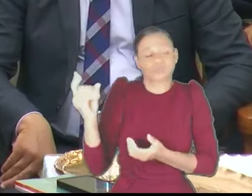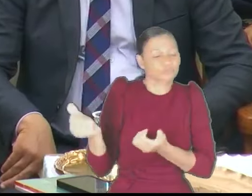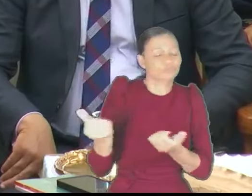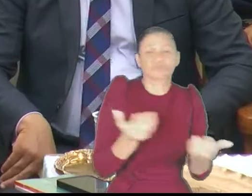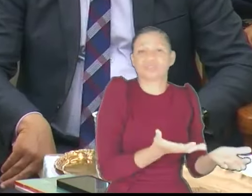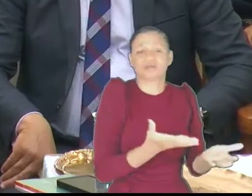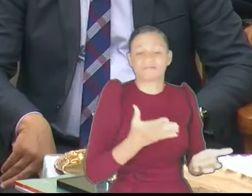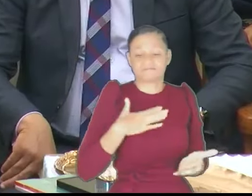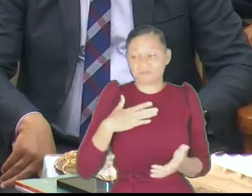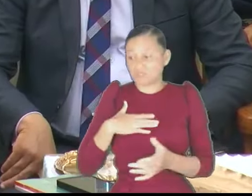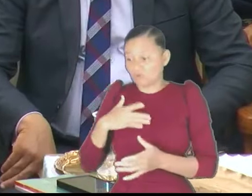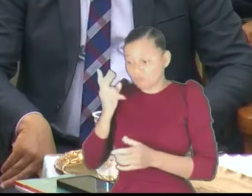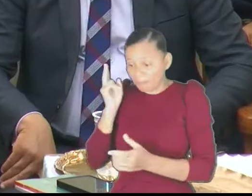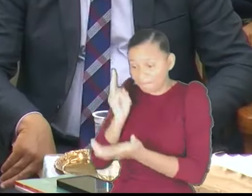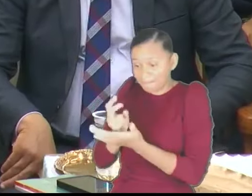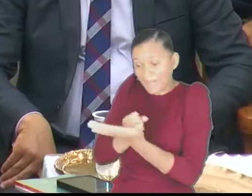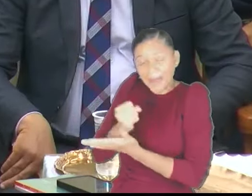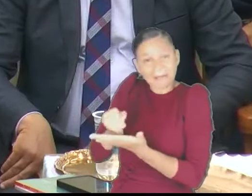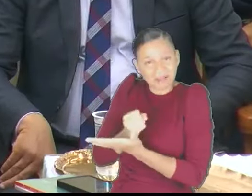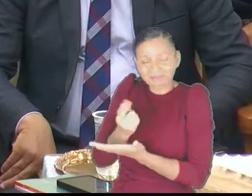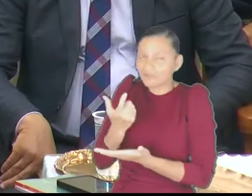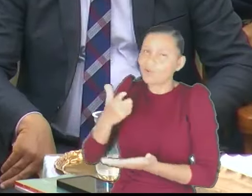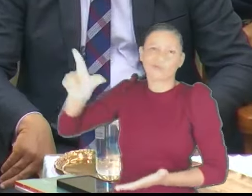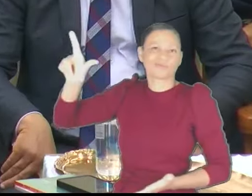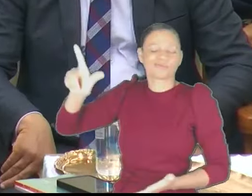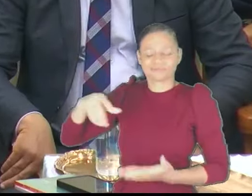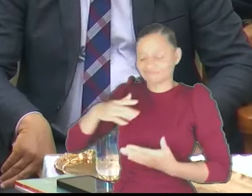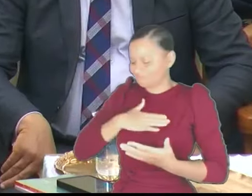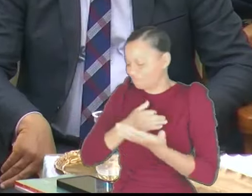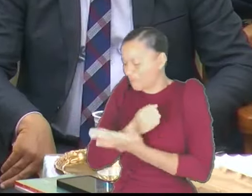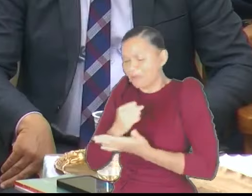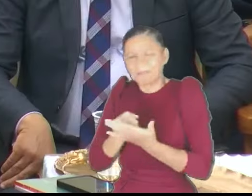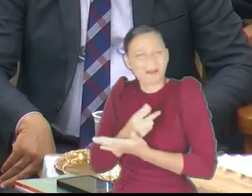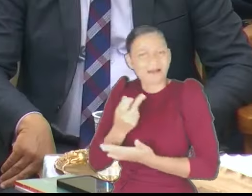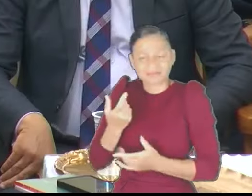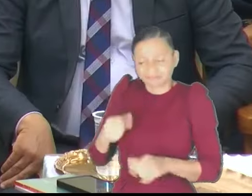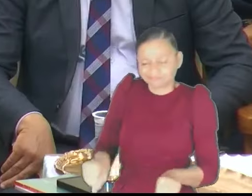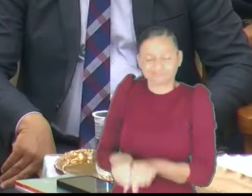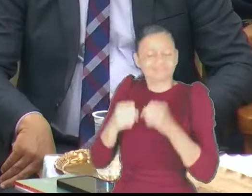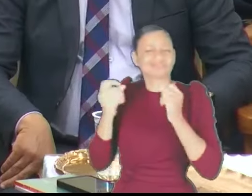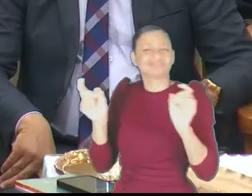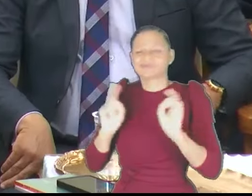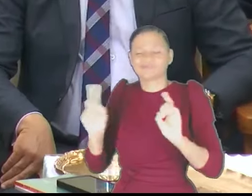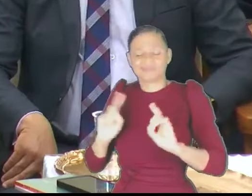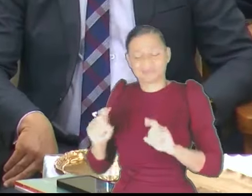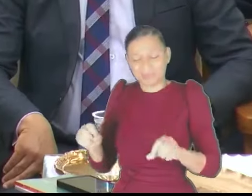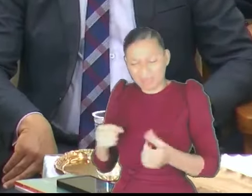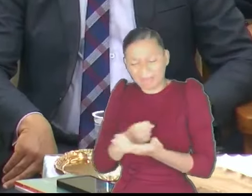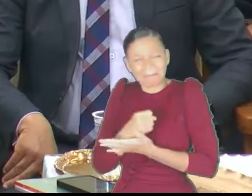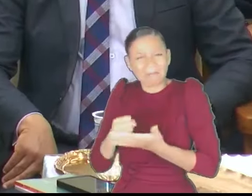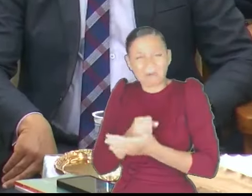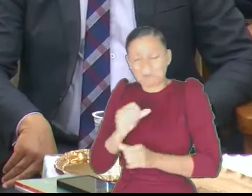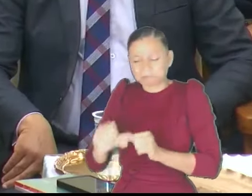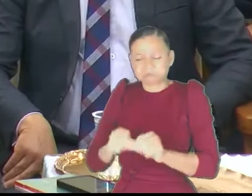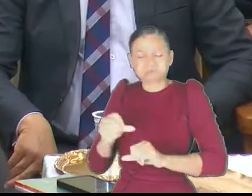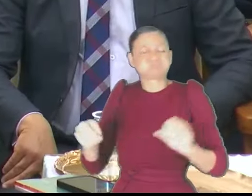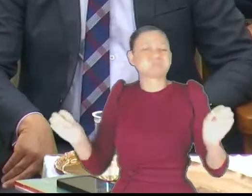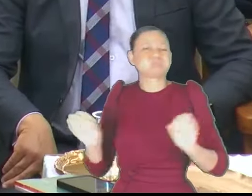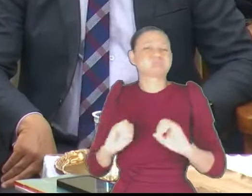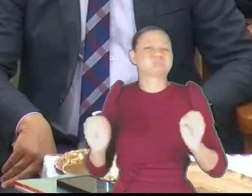minha fonte é outra. A minha fonte não quebra, a minha fonte não falha, a minha fonte não muda, a